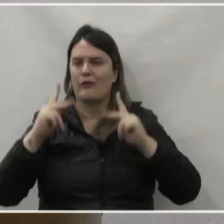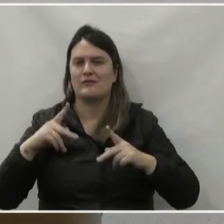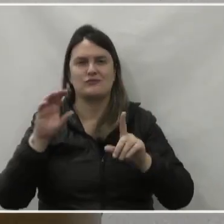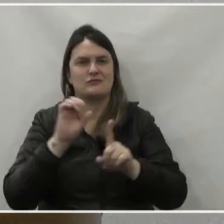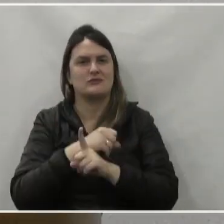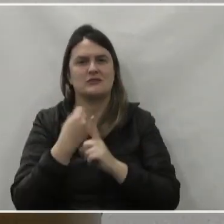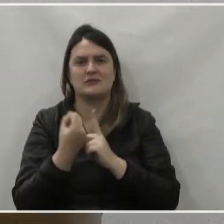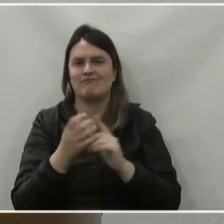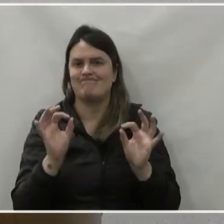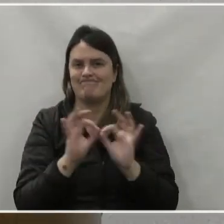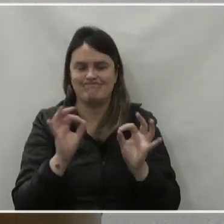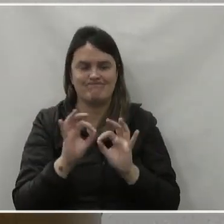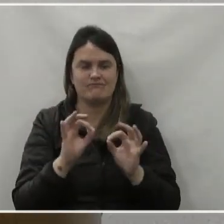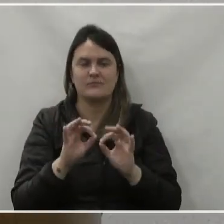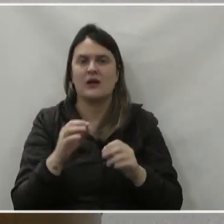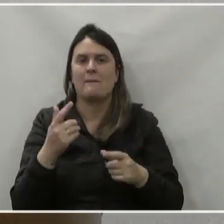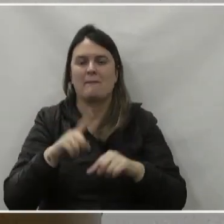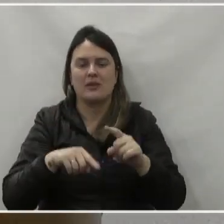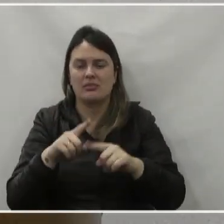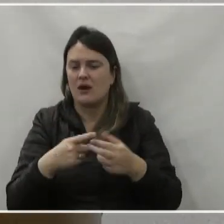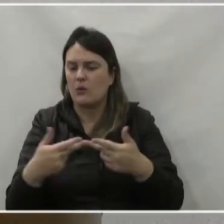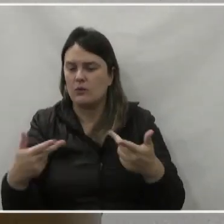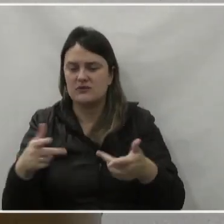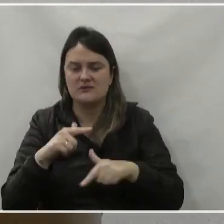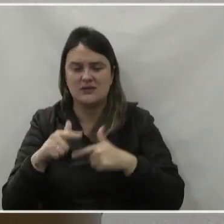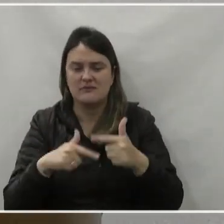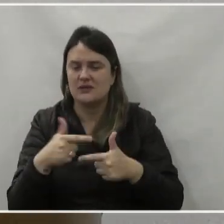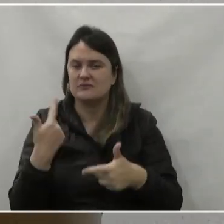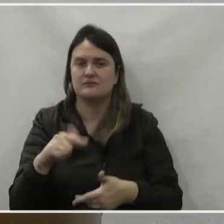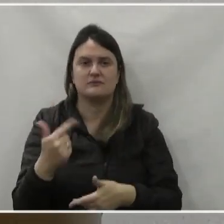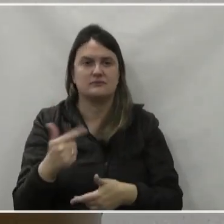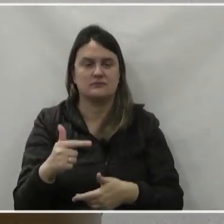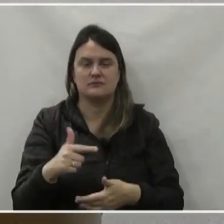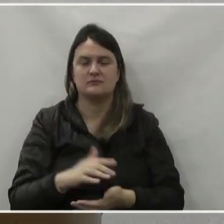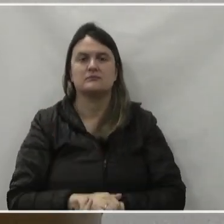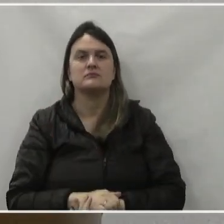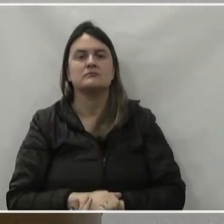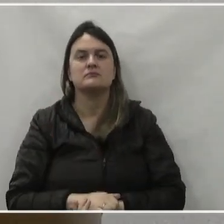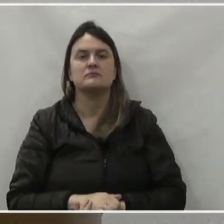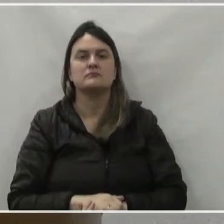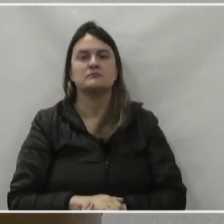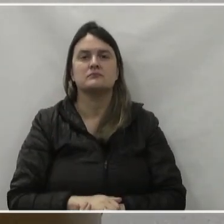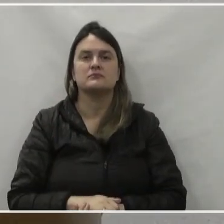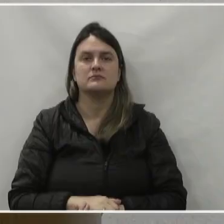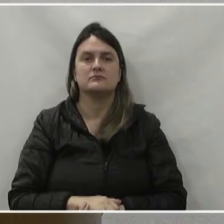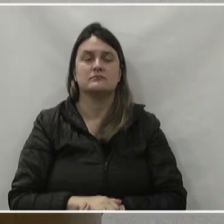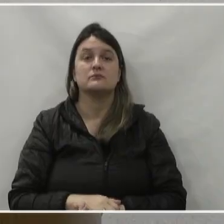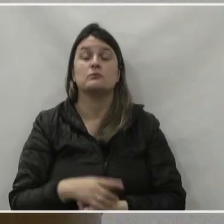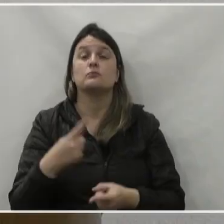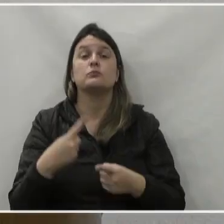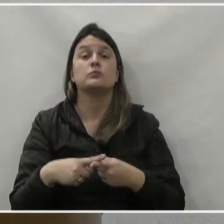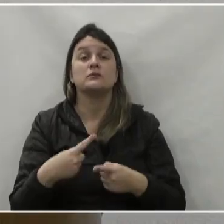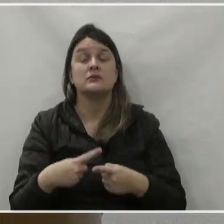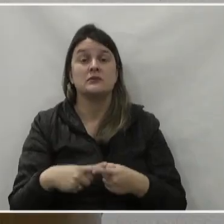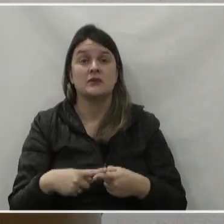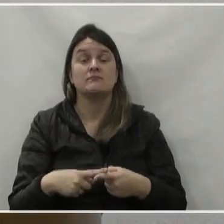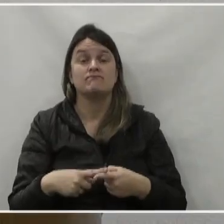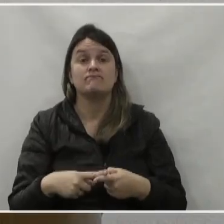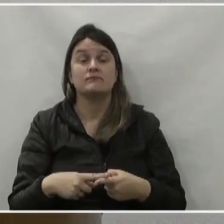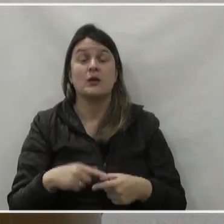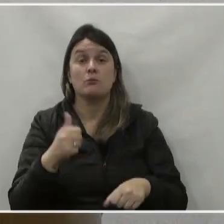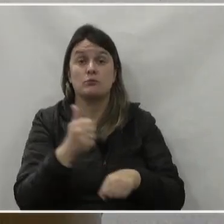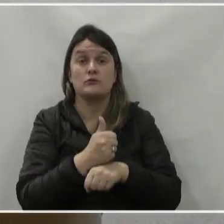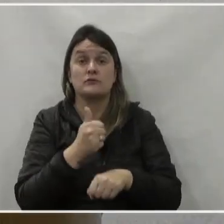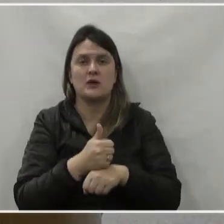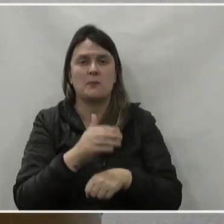social ou condições materiais adequadas para exercer sua função. Porque, afinal, uma das